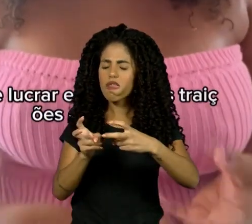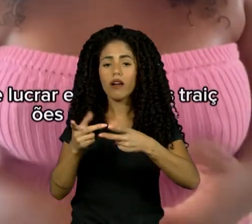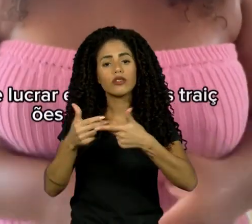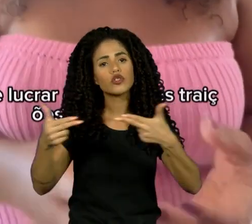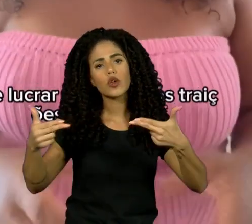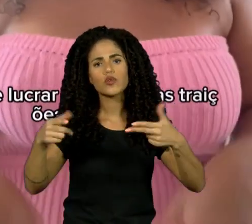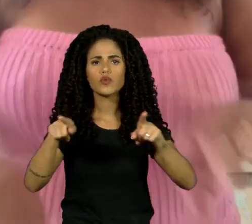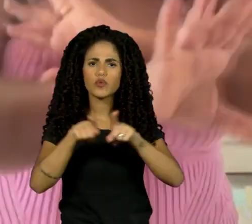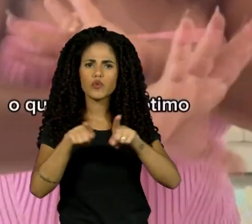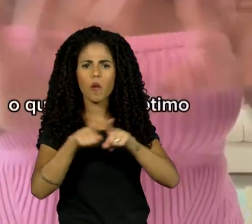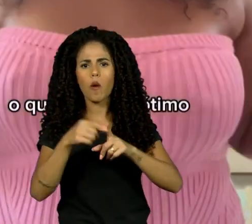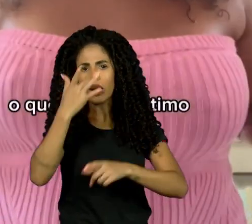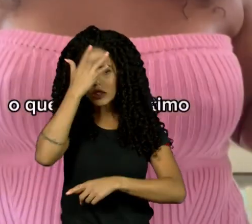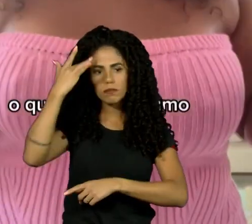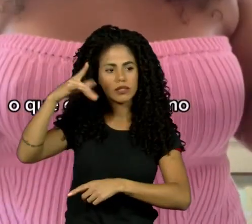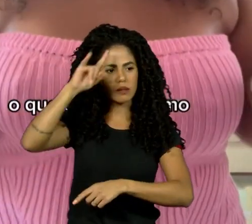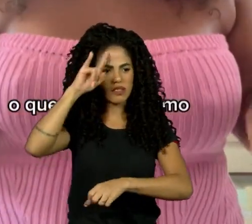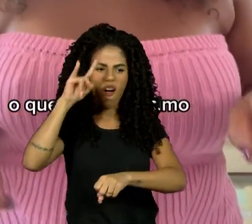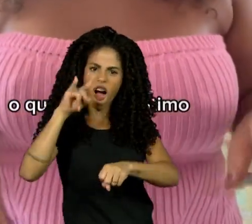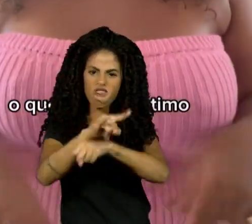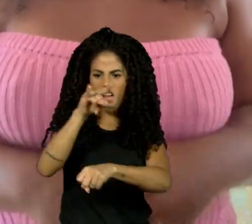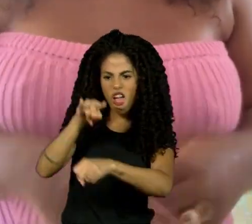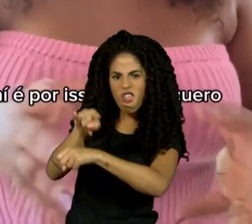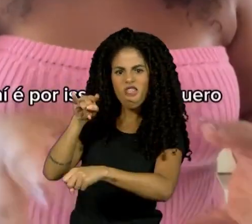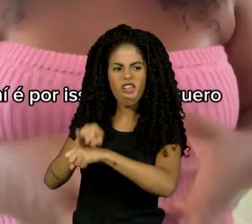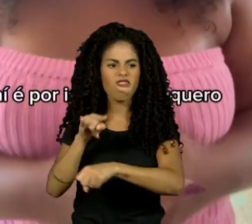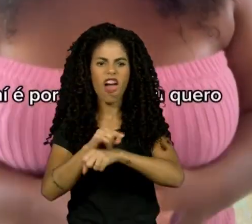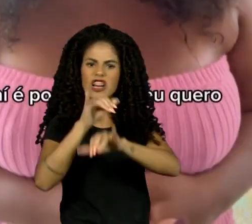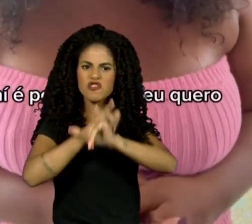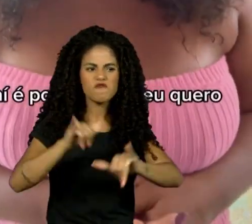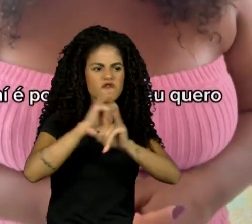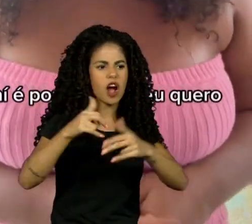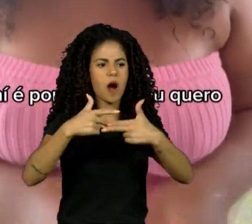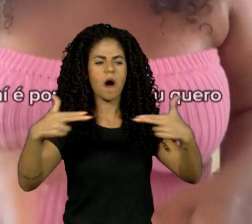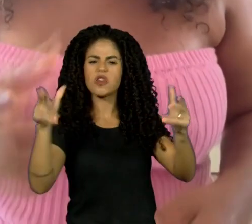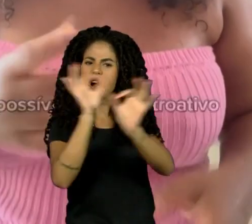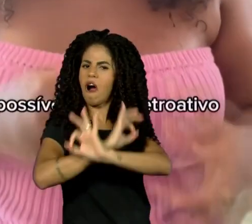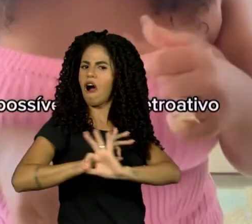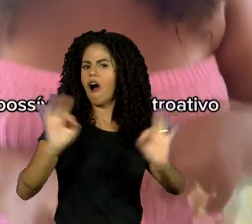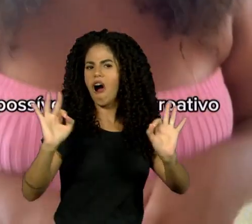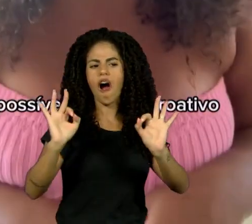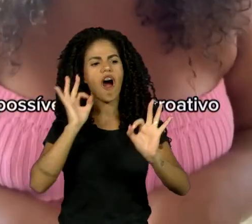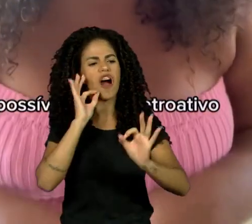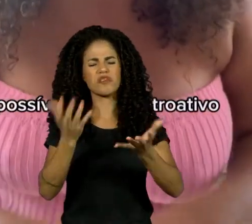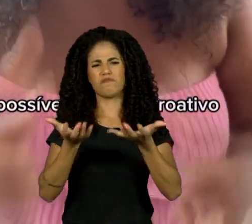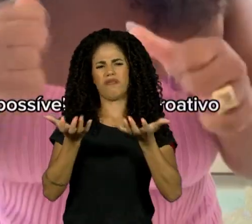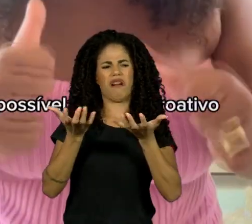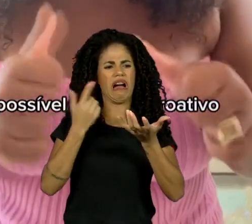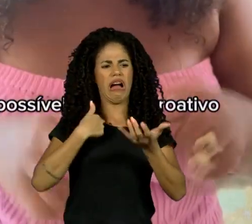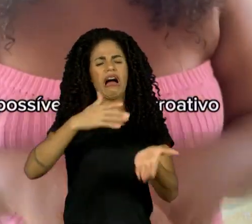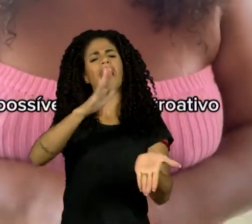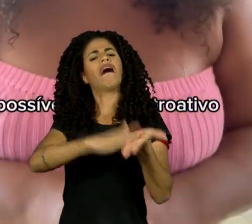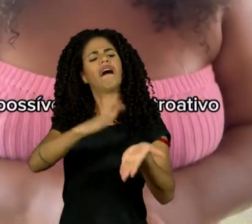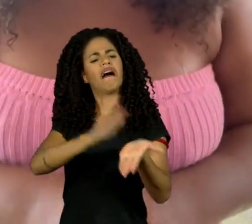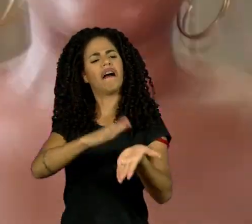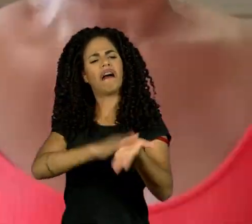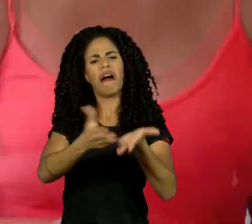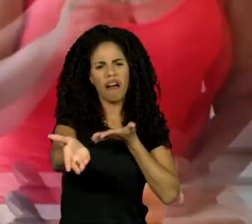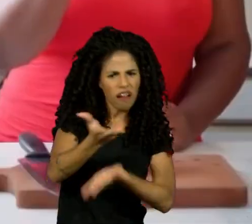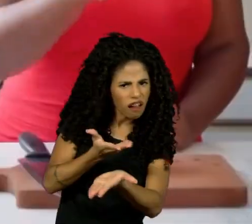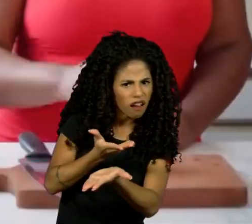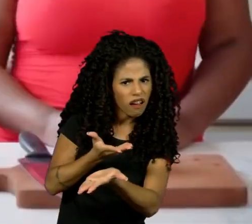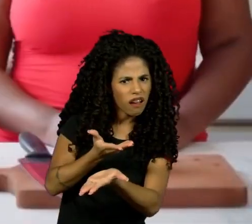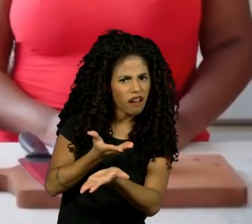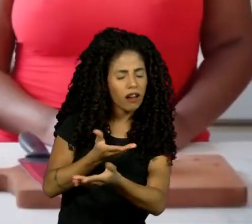traições dos corpos, o que eu acho ótimo. E aí é por isso que eu quero saber É possível cobrar retroativo?